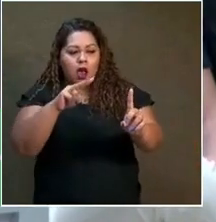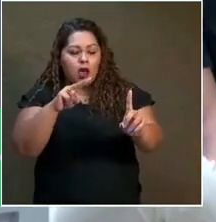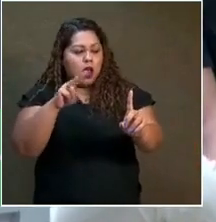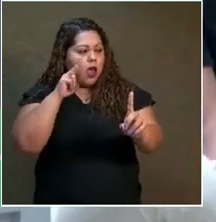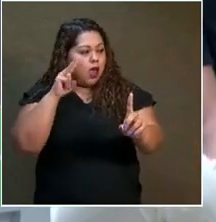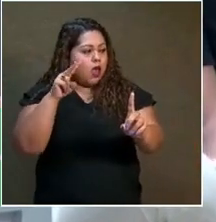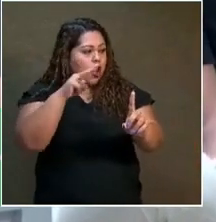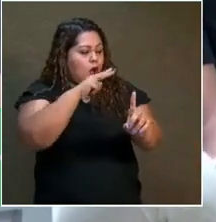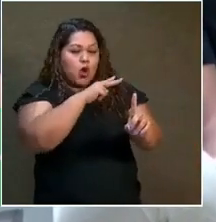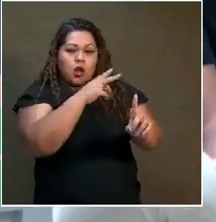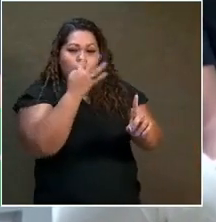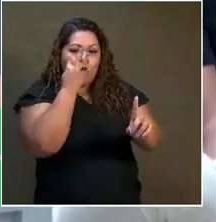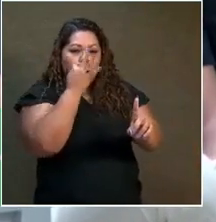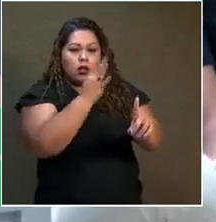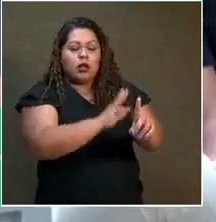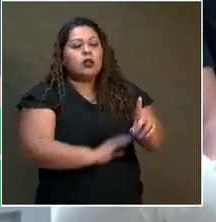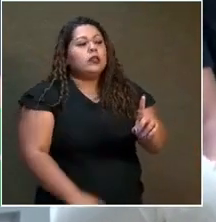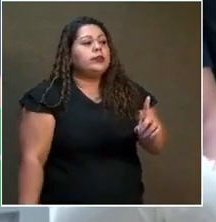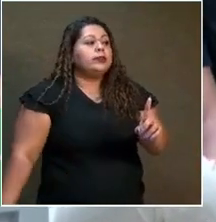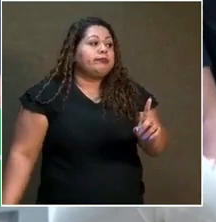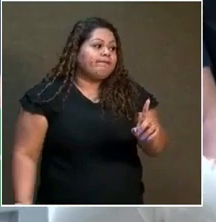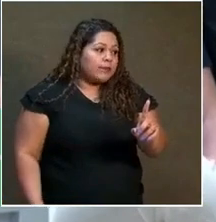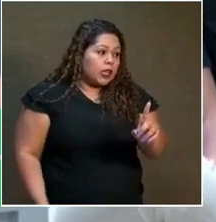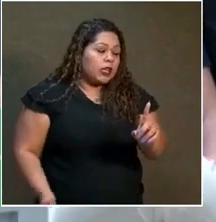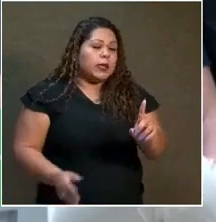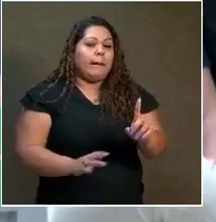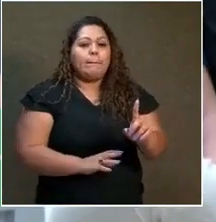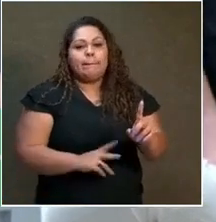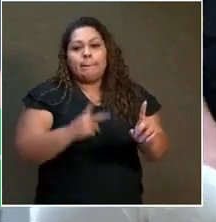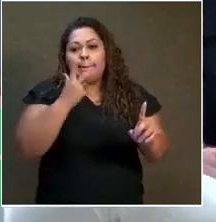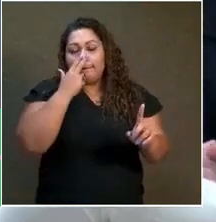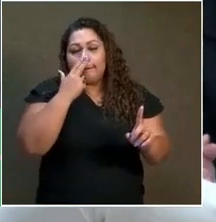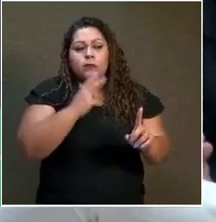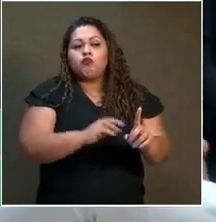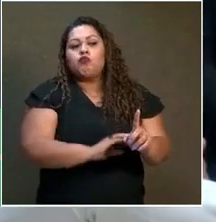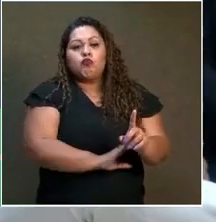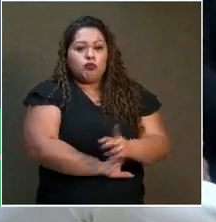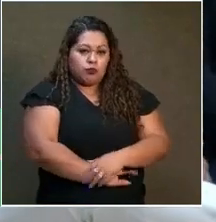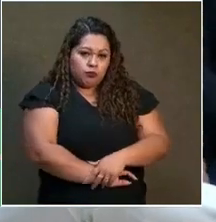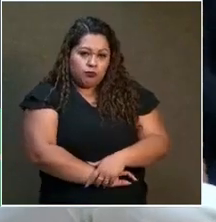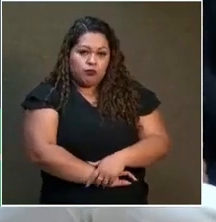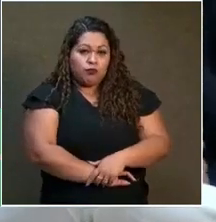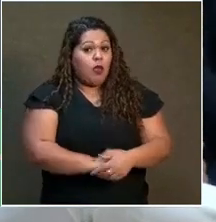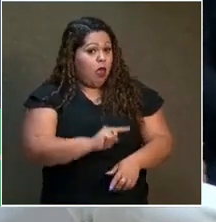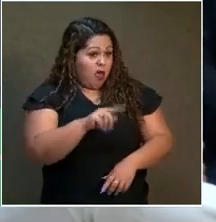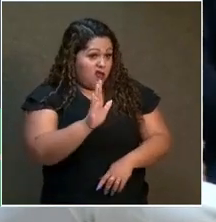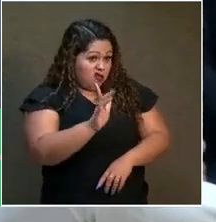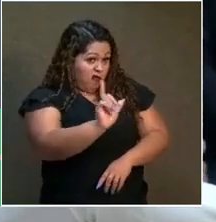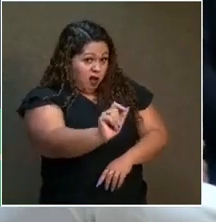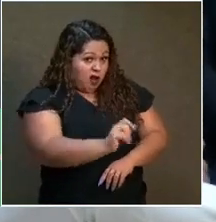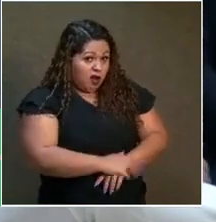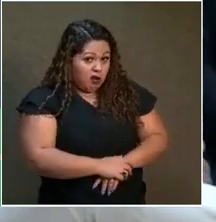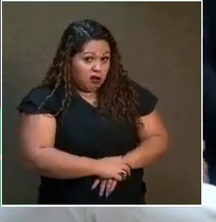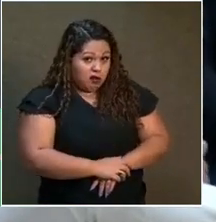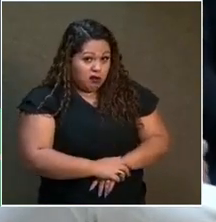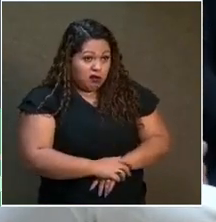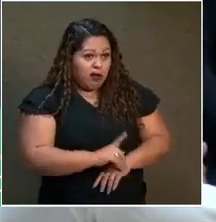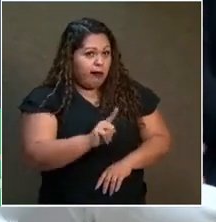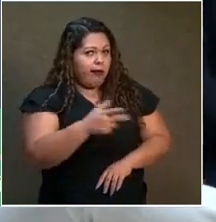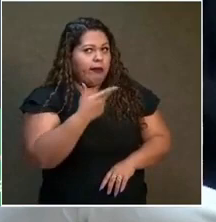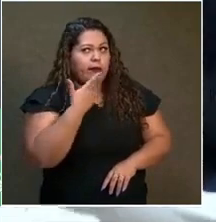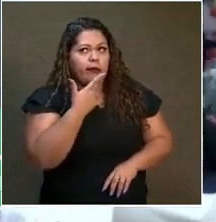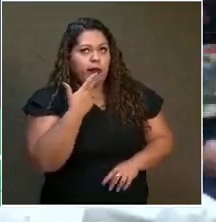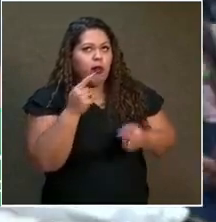a declarante, fez um gesto com os lábios, referindo-se a Cássio, e disse, ele já vai fazer